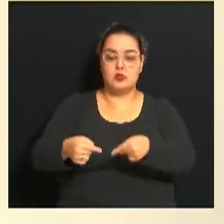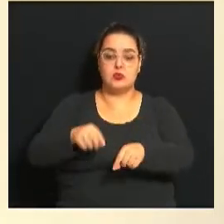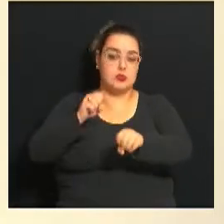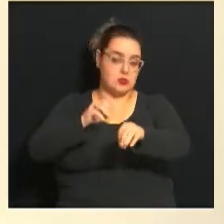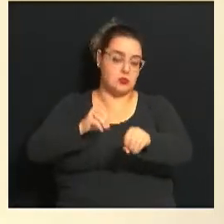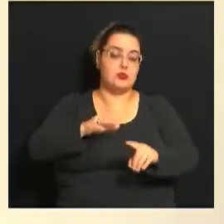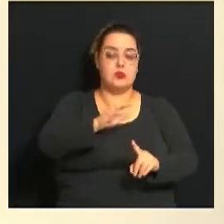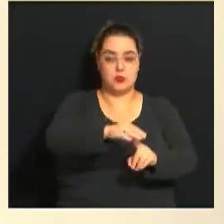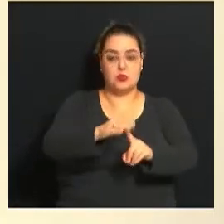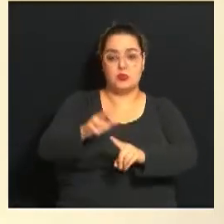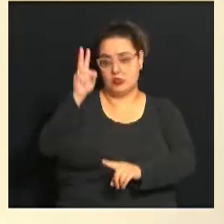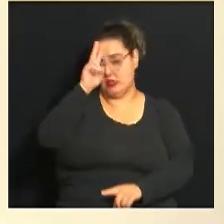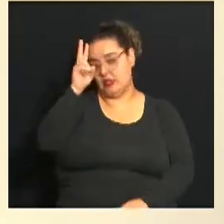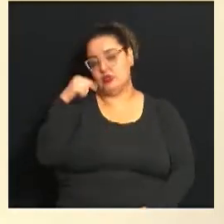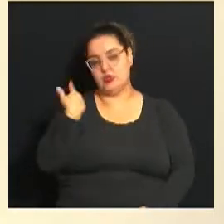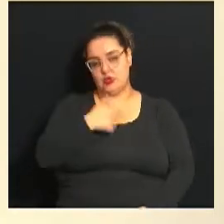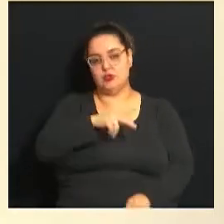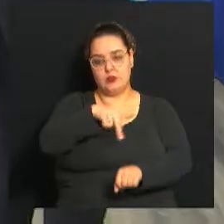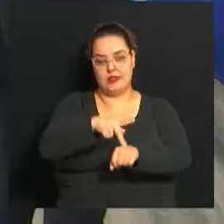história do nosso país.